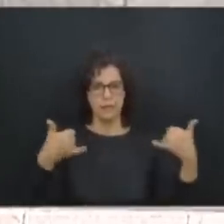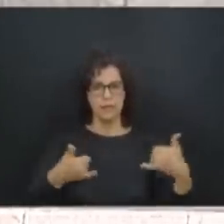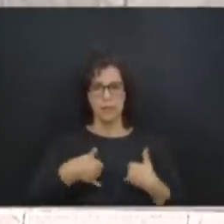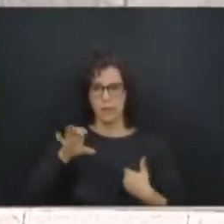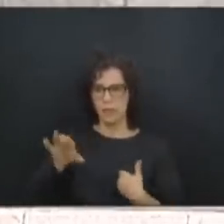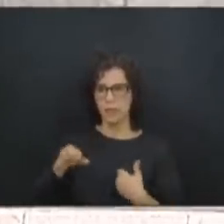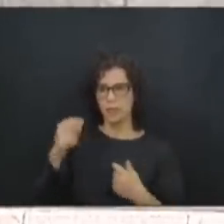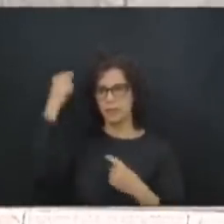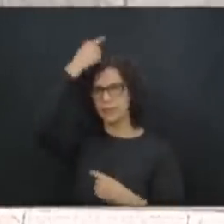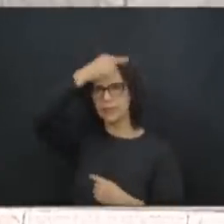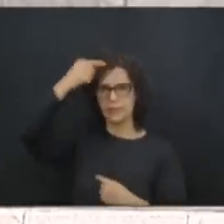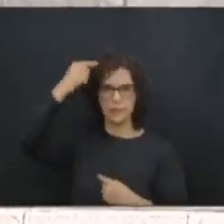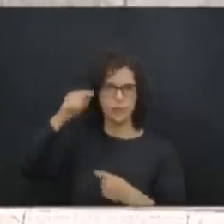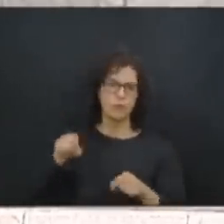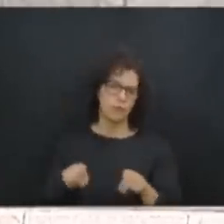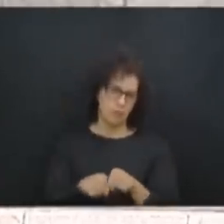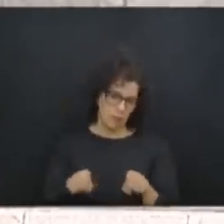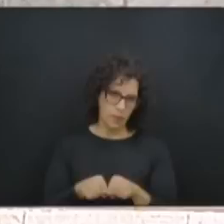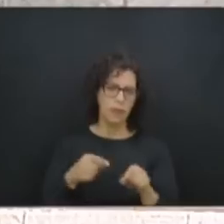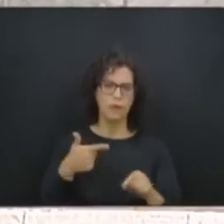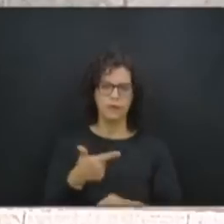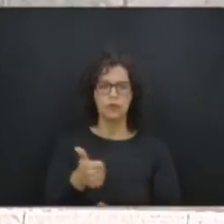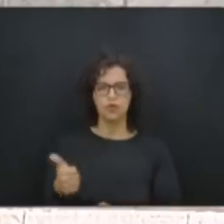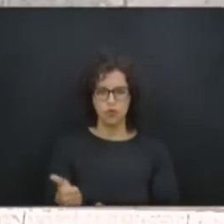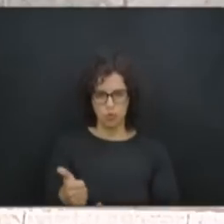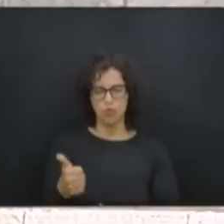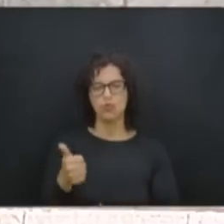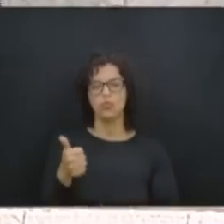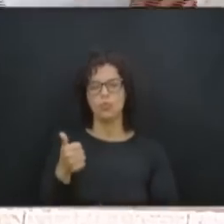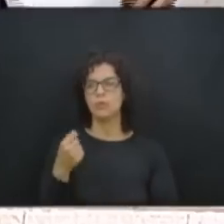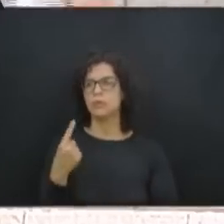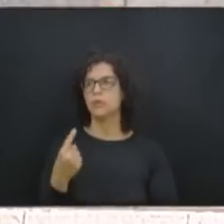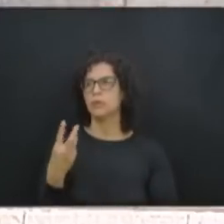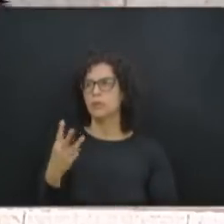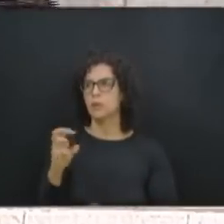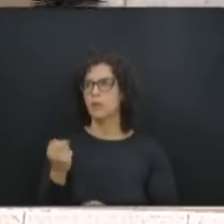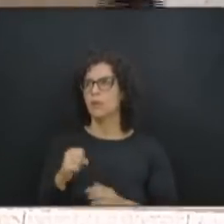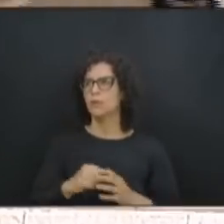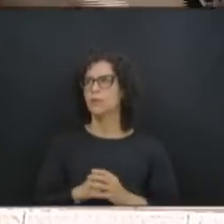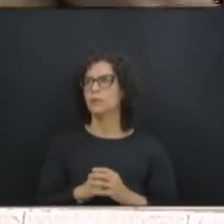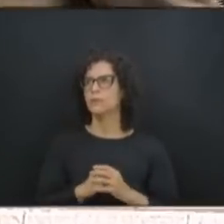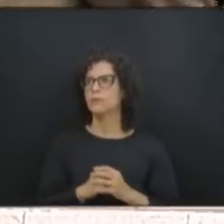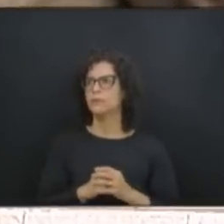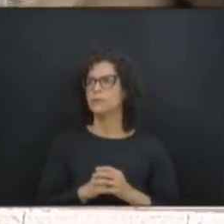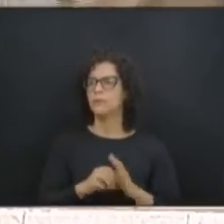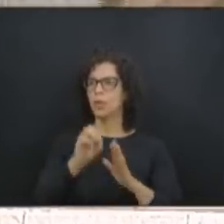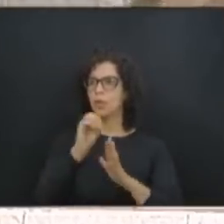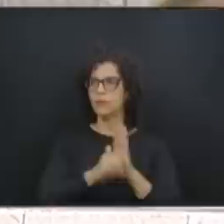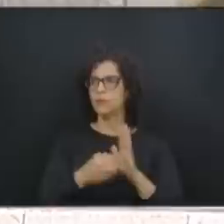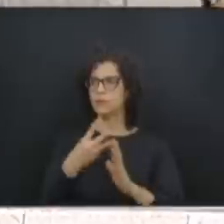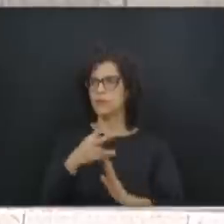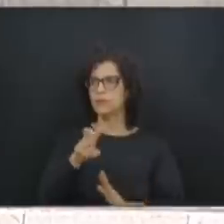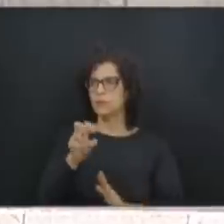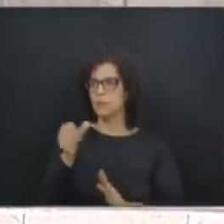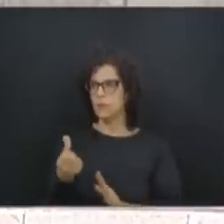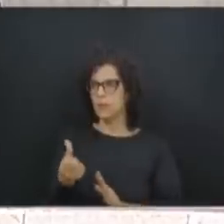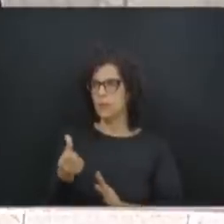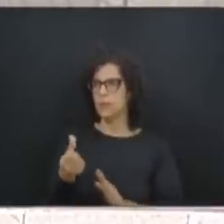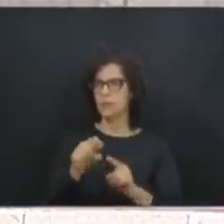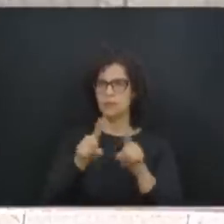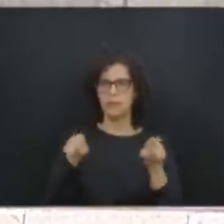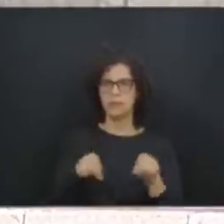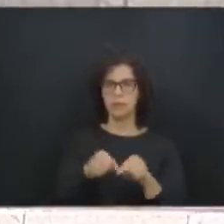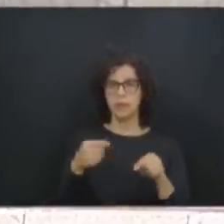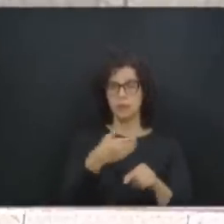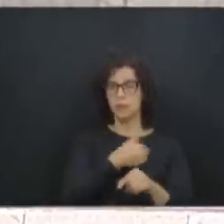de se convertido na lei nº 21-a 1138 Ofício 356